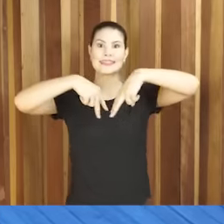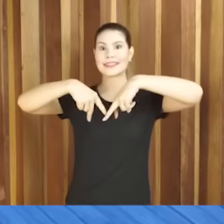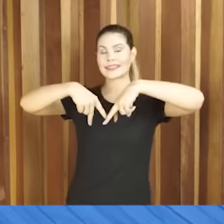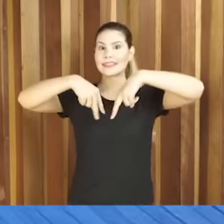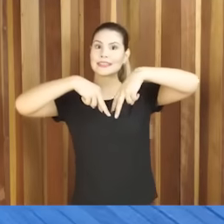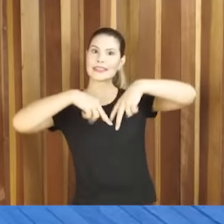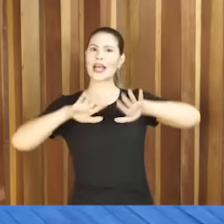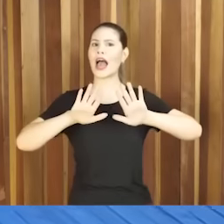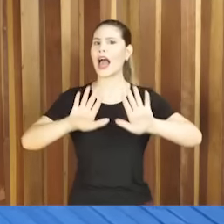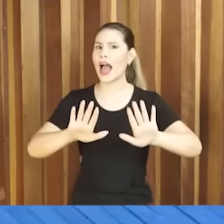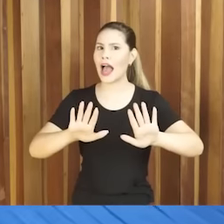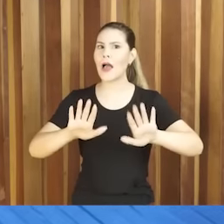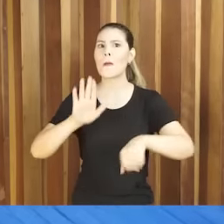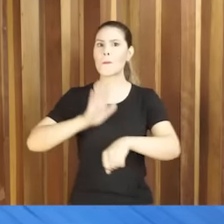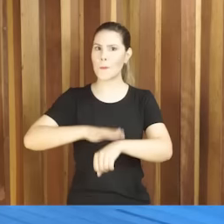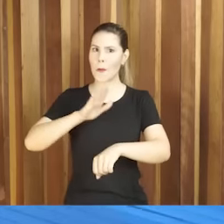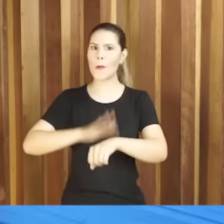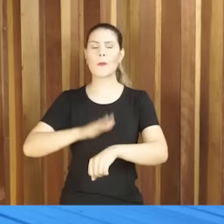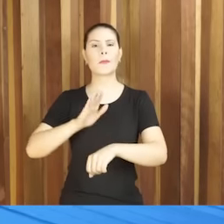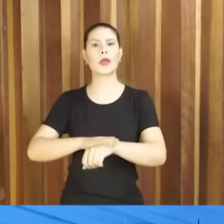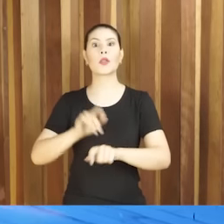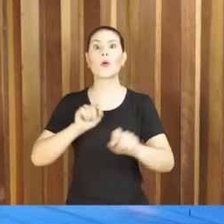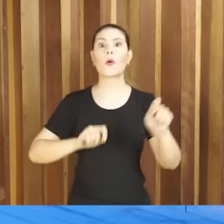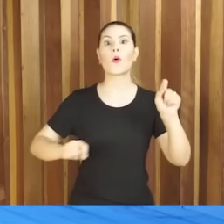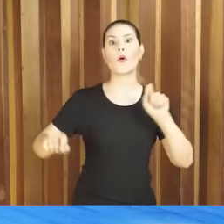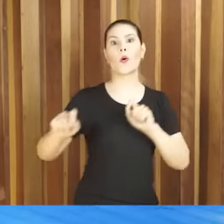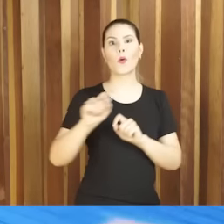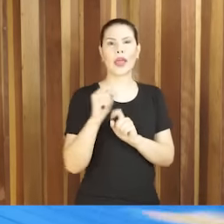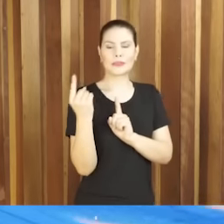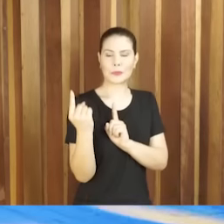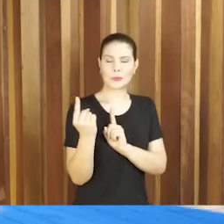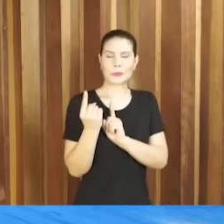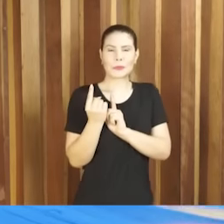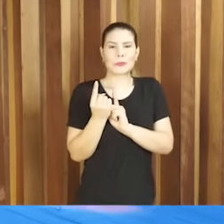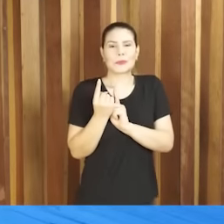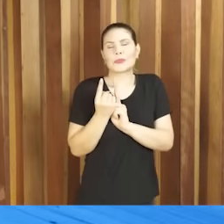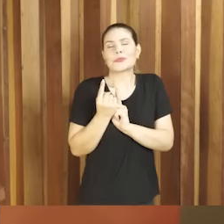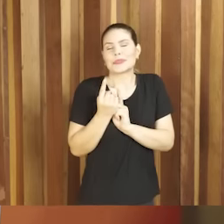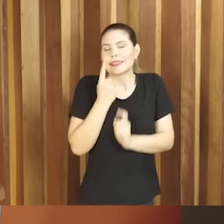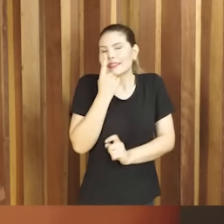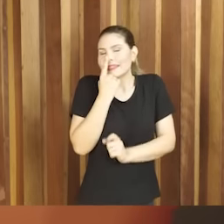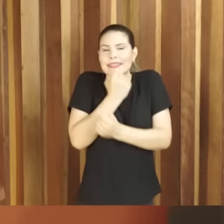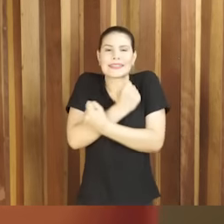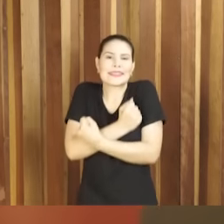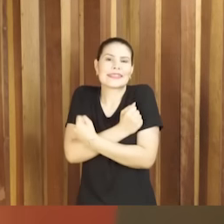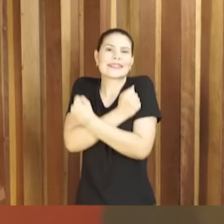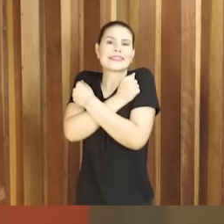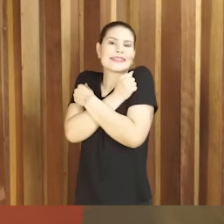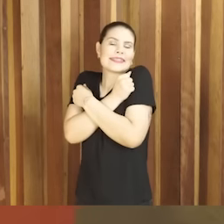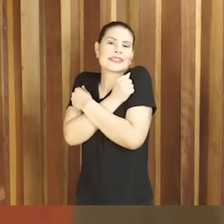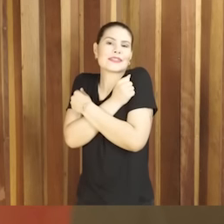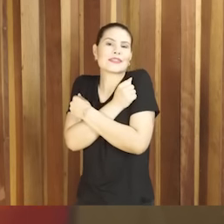meu. E no chegar desse teu corpo, um